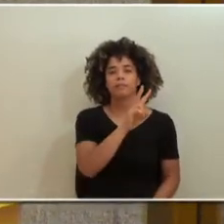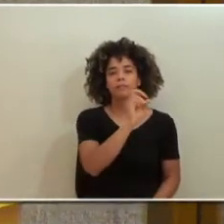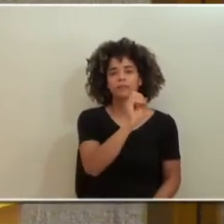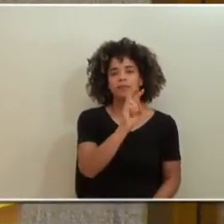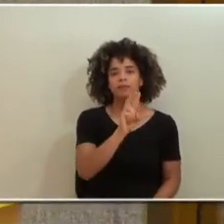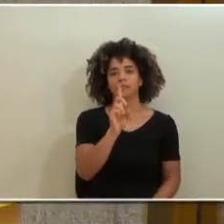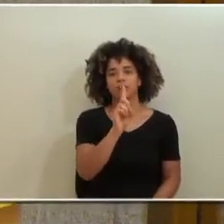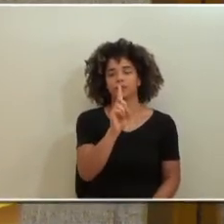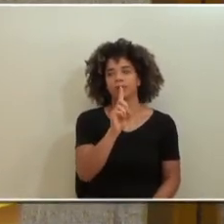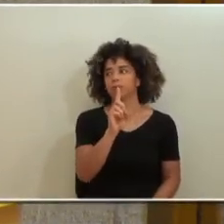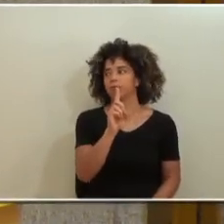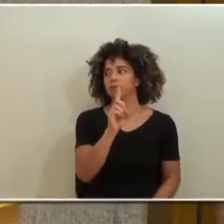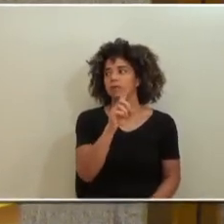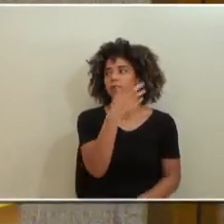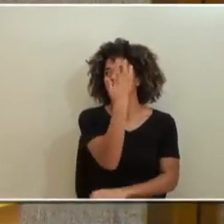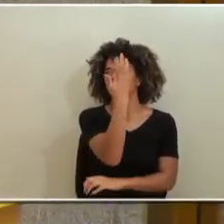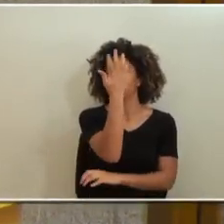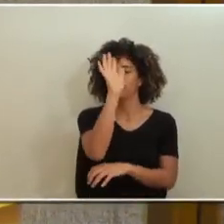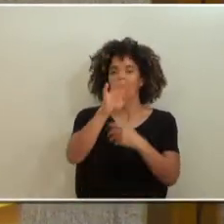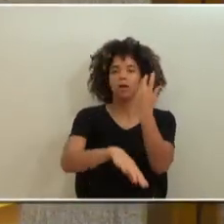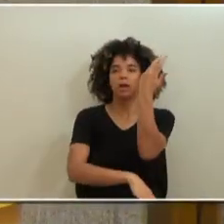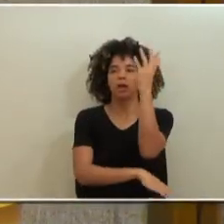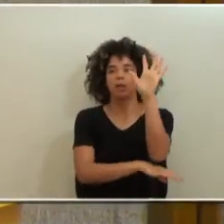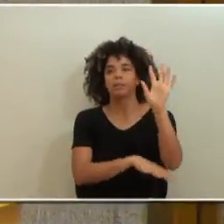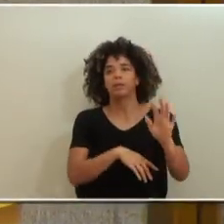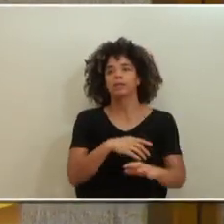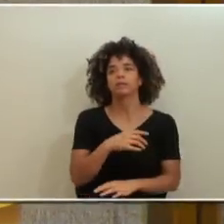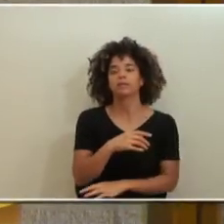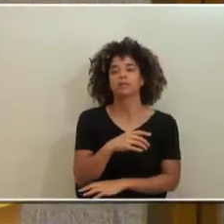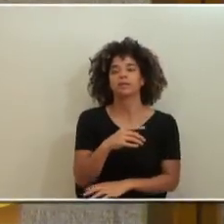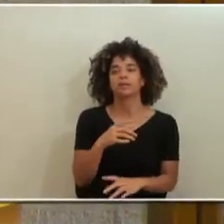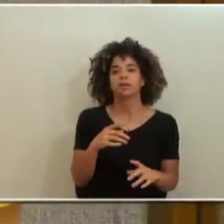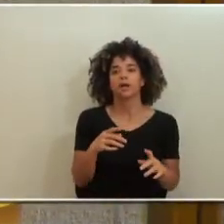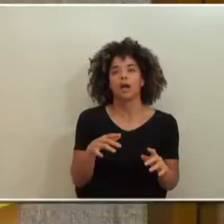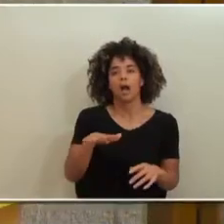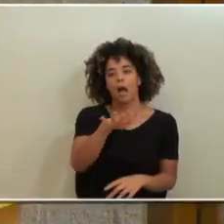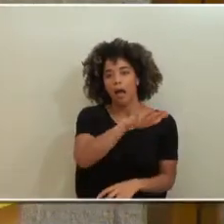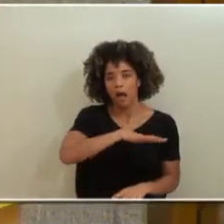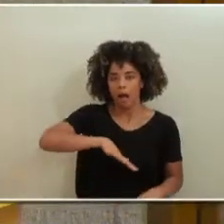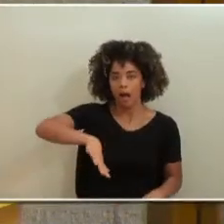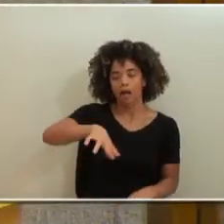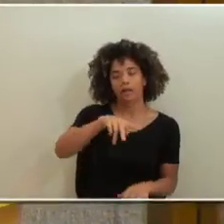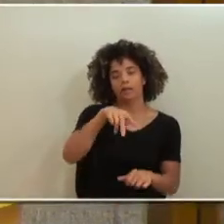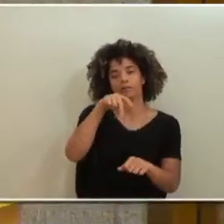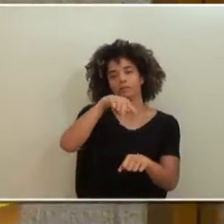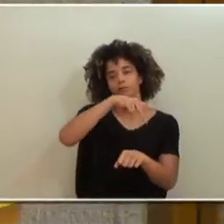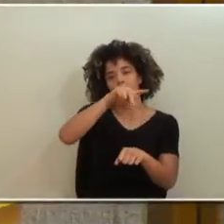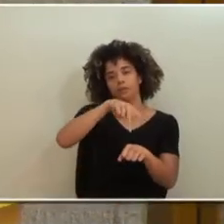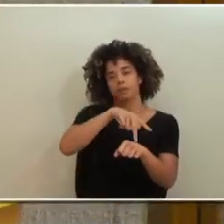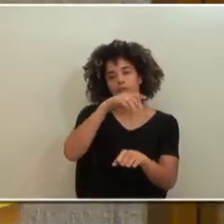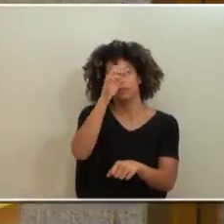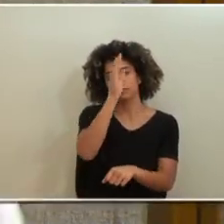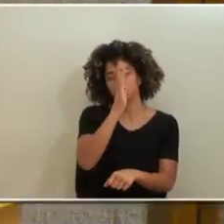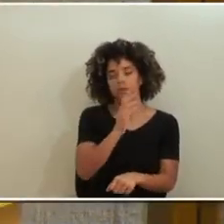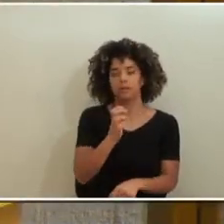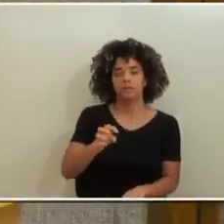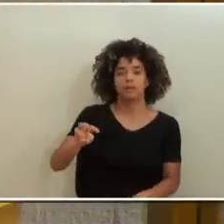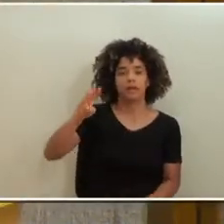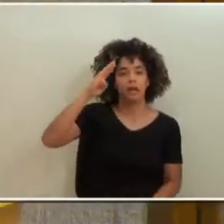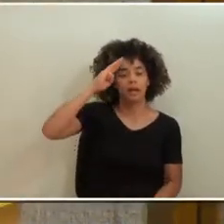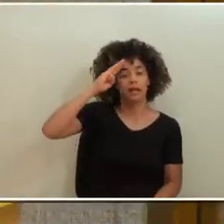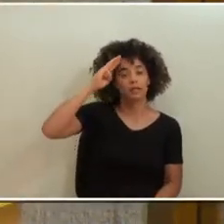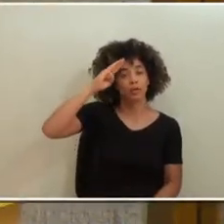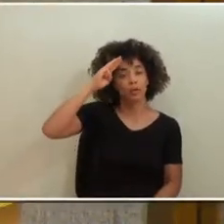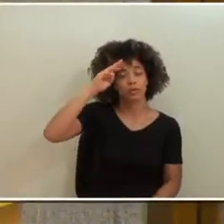pelos relevantes serviços prestados à esfera nacional do escotismo brasileiro do Paraná.